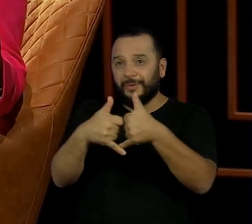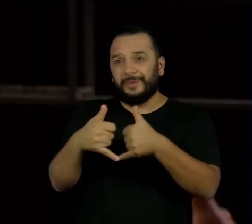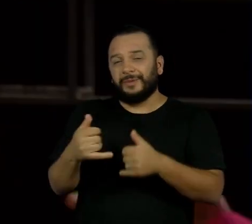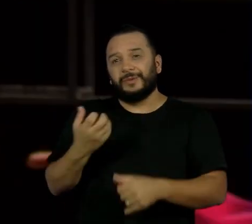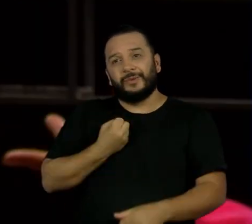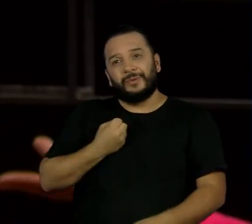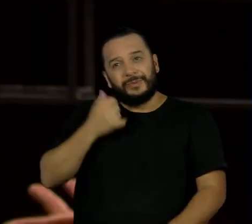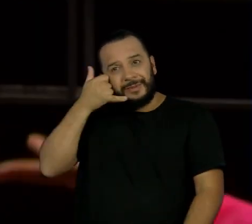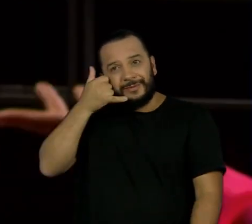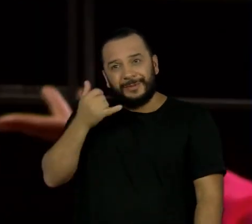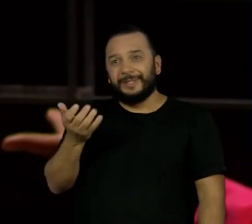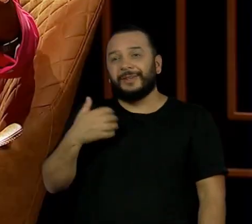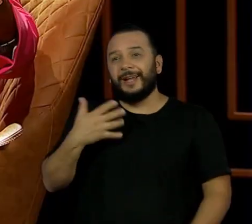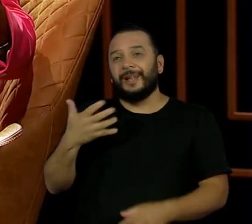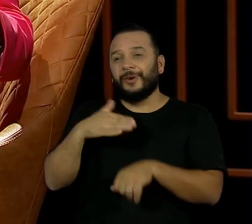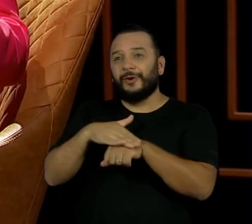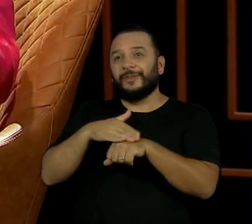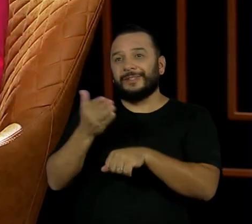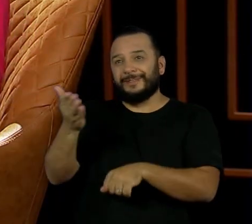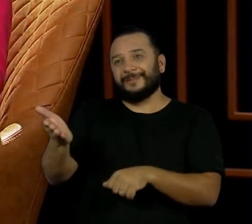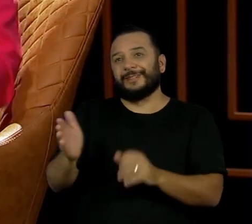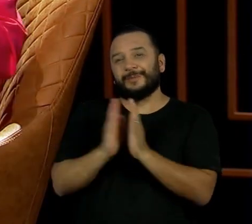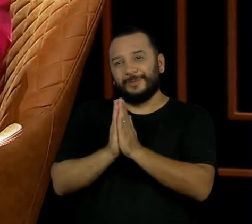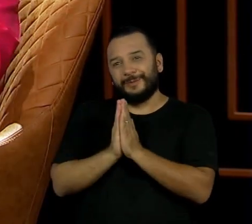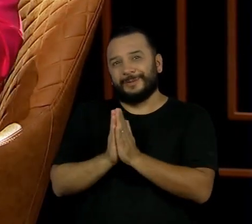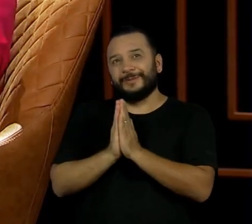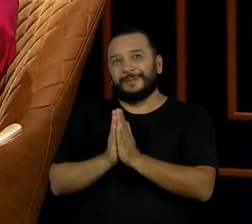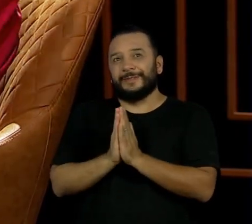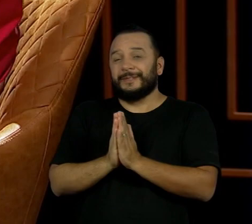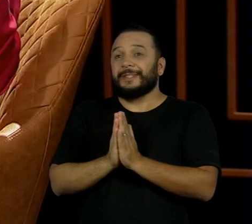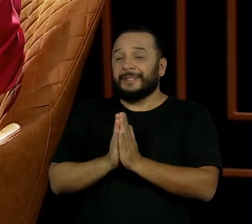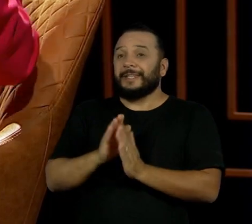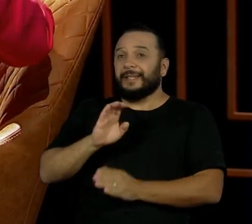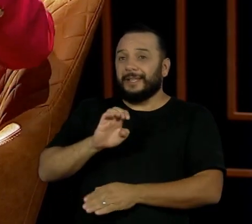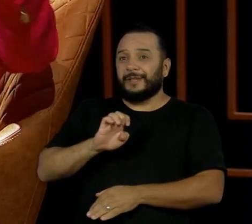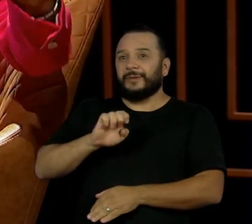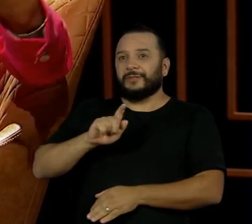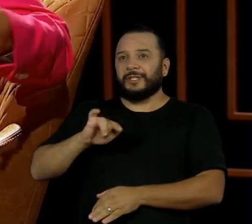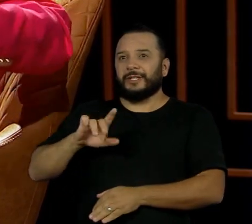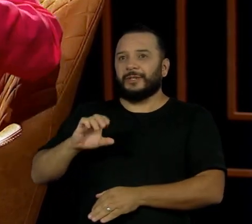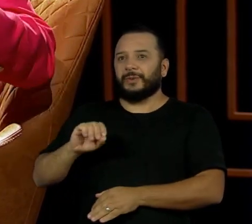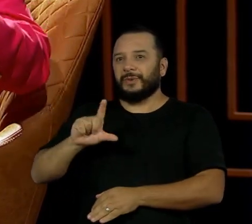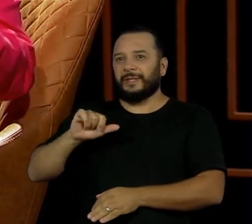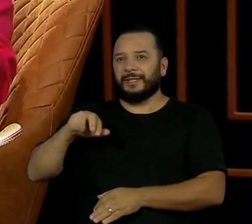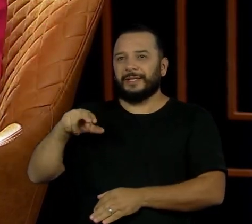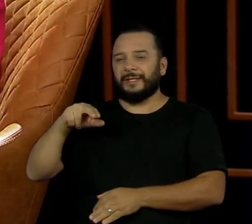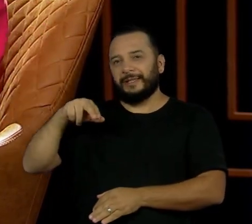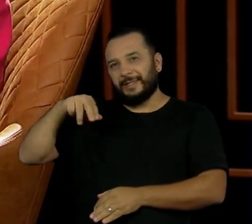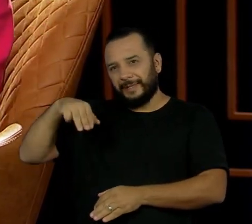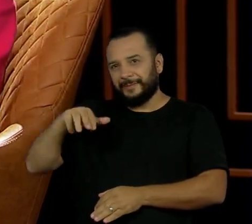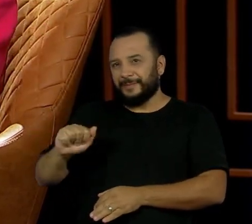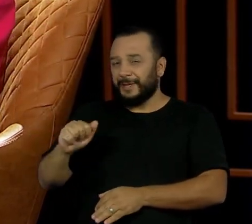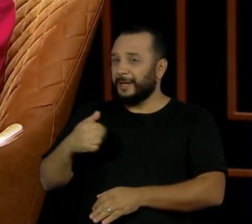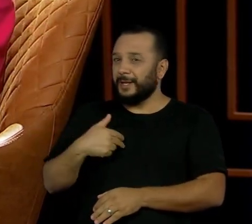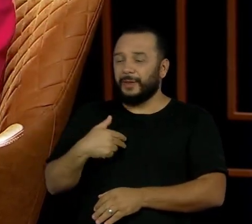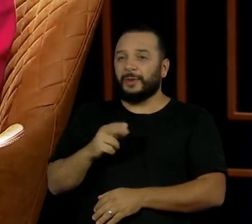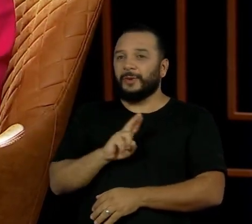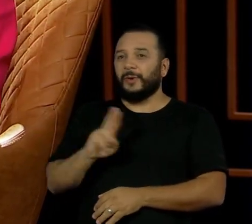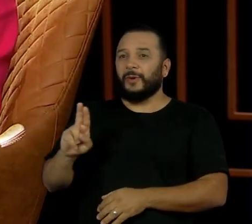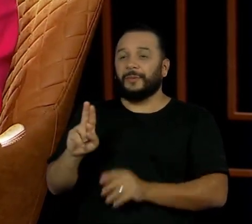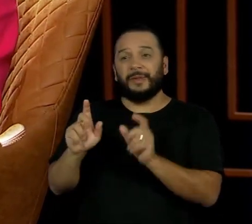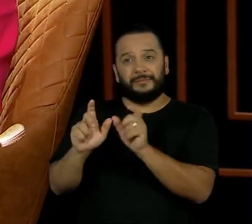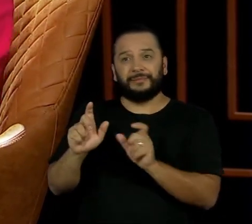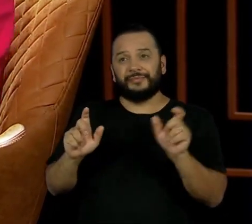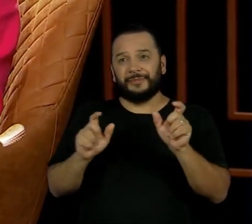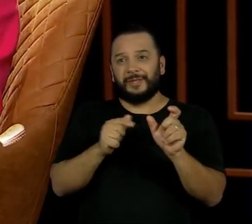Pode deixar. Eu vou falar com ele de novo. E chama Eugênio Lima e nós não somos primos e nem nada. E a gente se dava muito